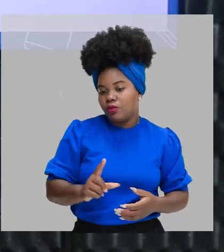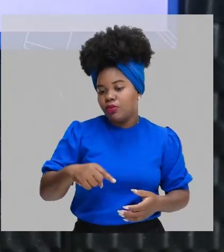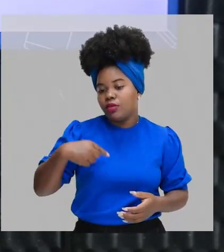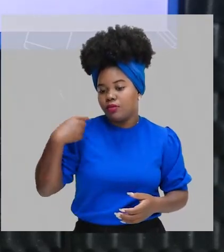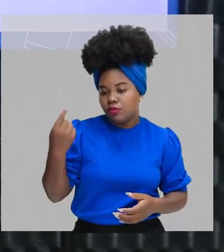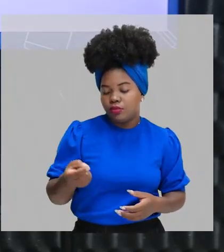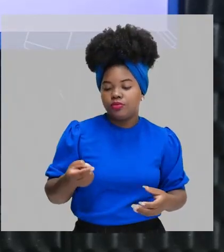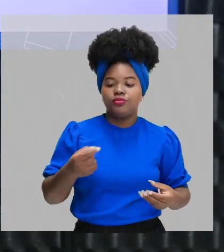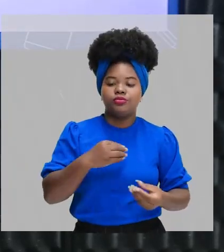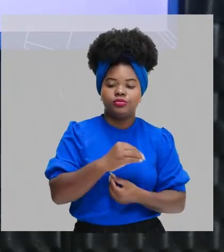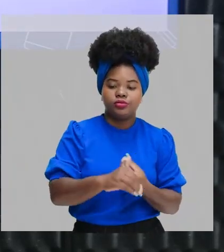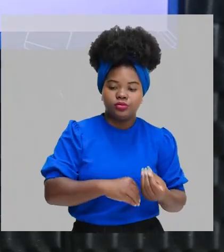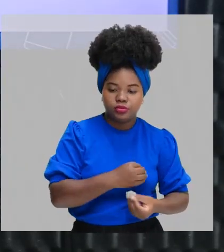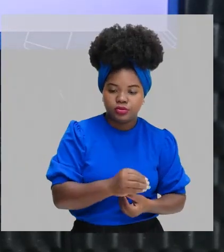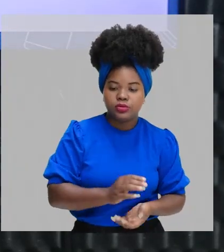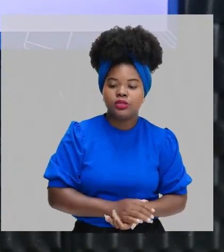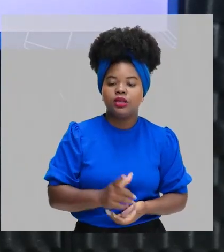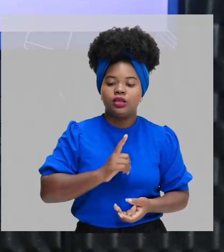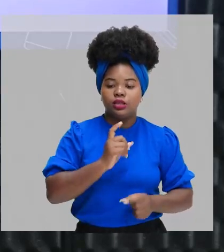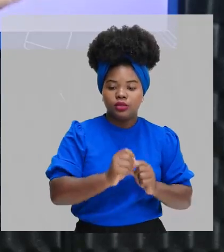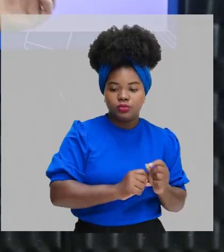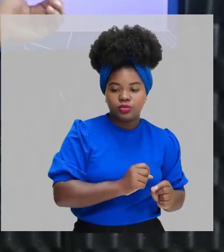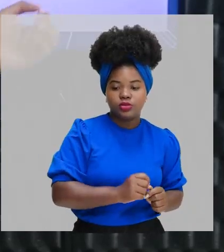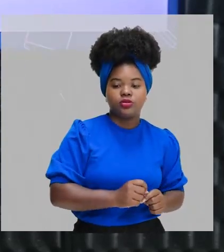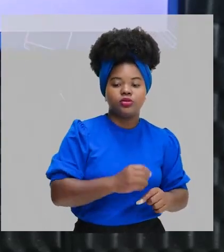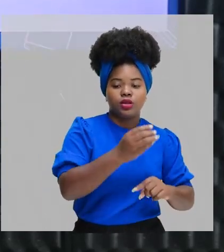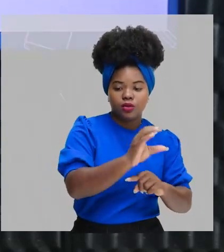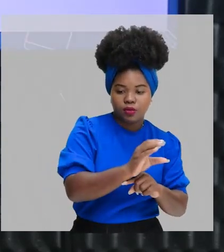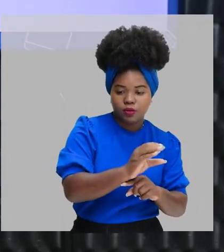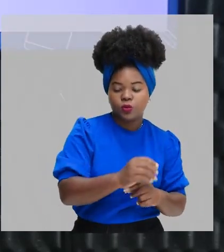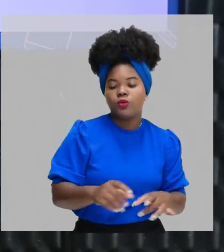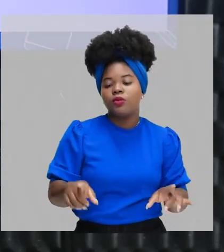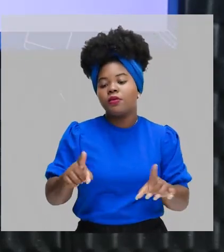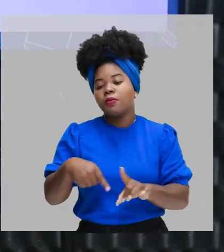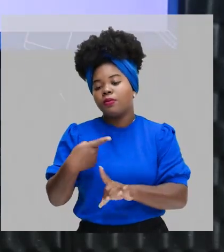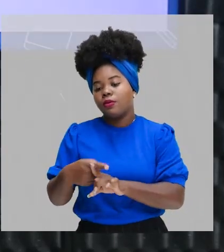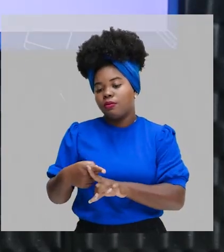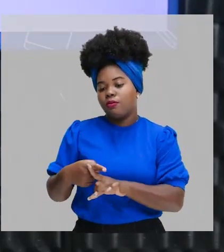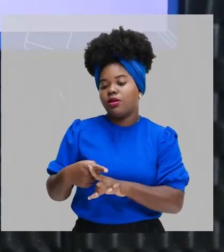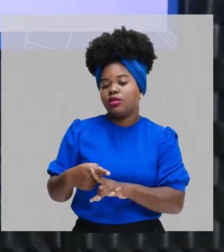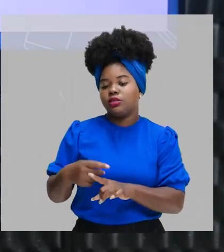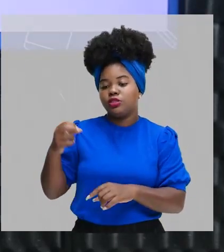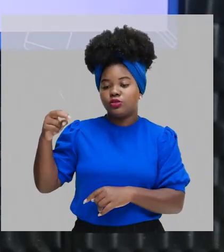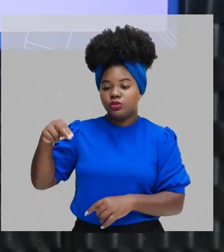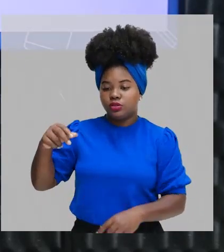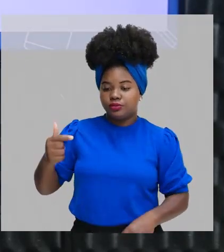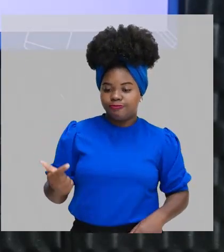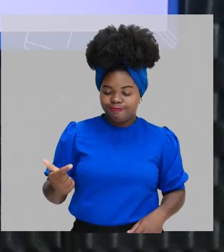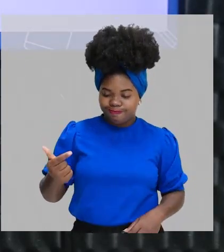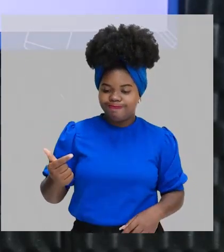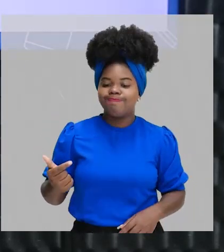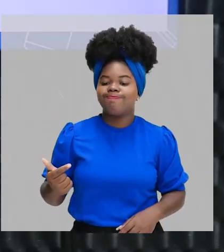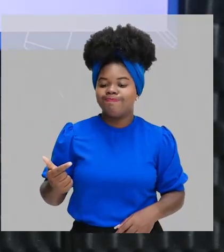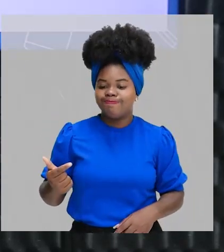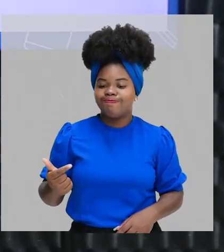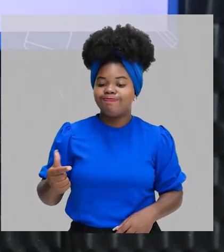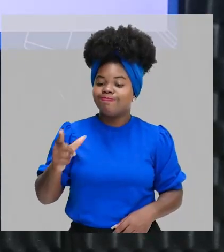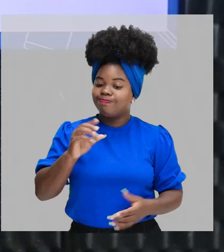aí nós levamos em consideração o volume do gás carbônico mais o volume do gás nitrogênio